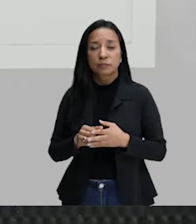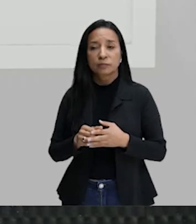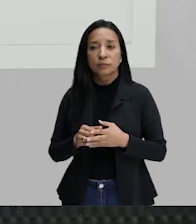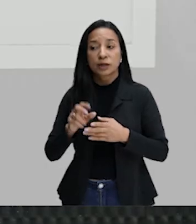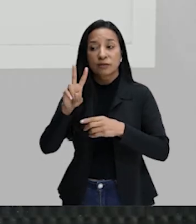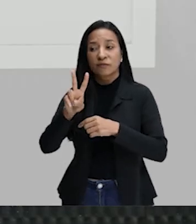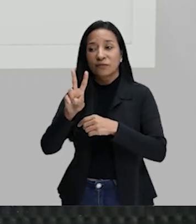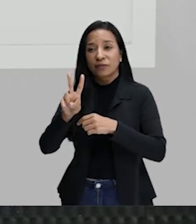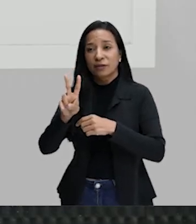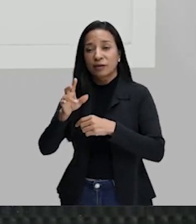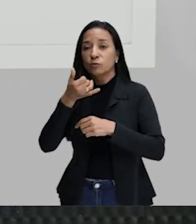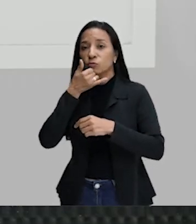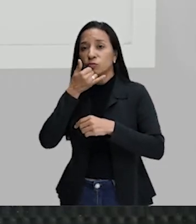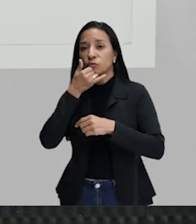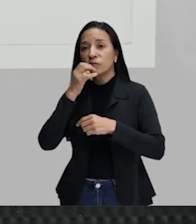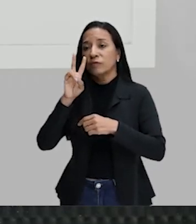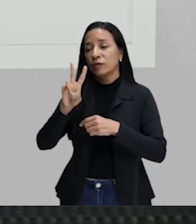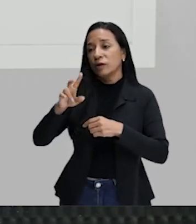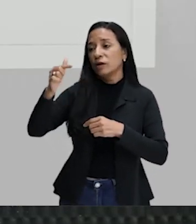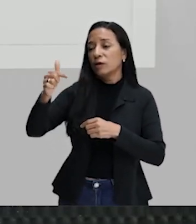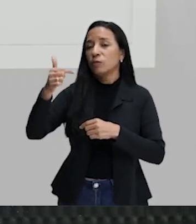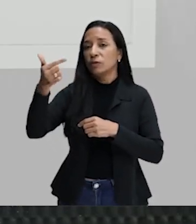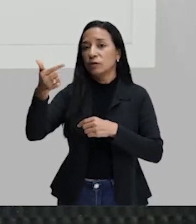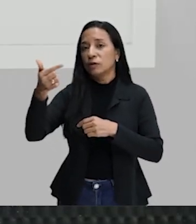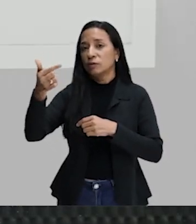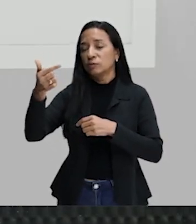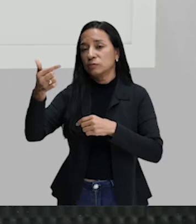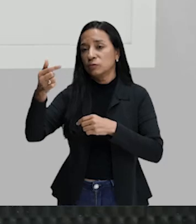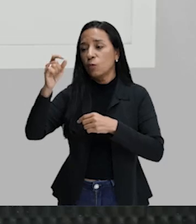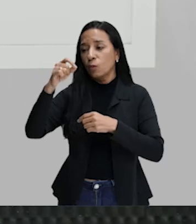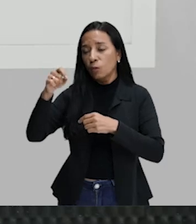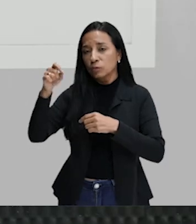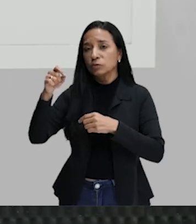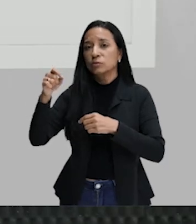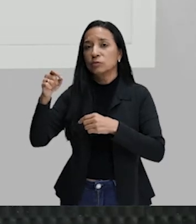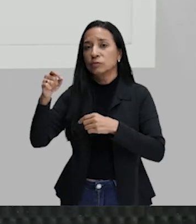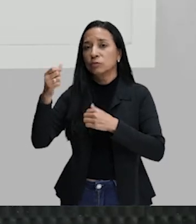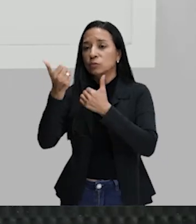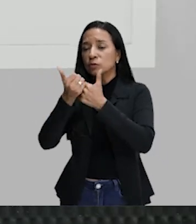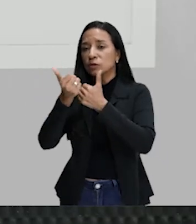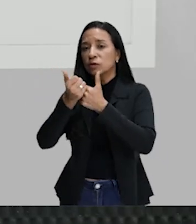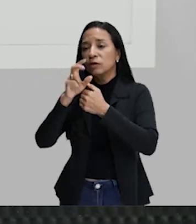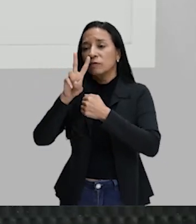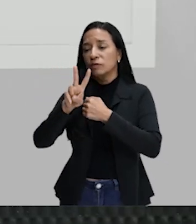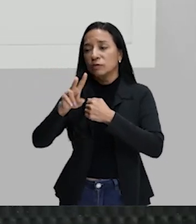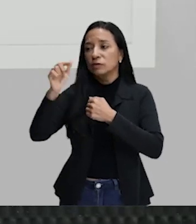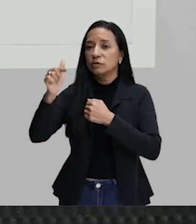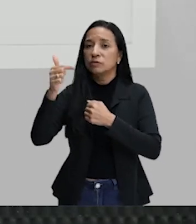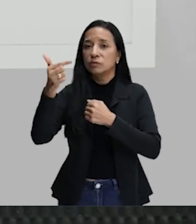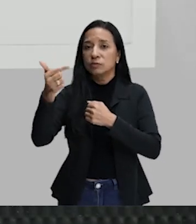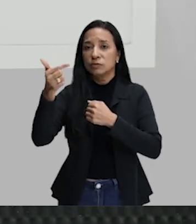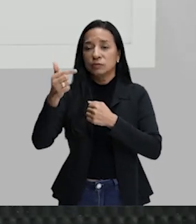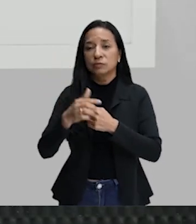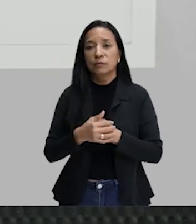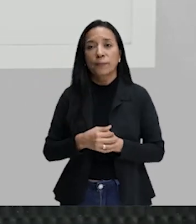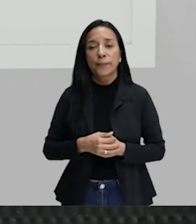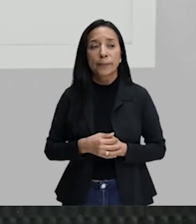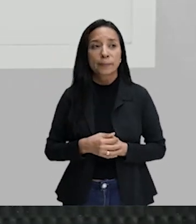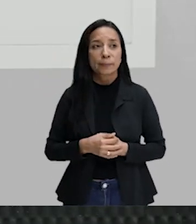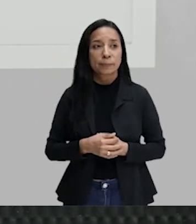quadrado. Tá ok? Só essa correçãozinha. Velocidade ao quadrado. Então vai ficar uma velocidade aqui, né? Então vai